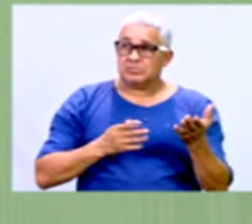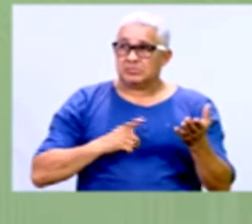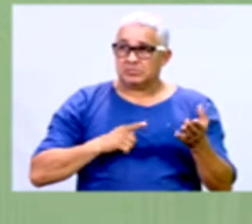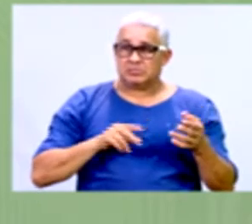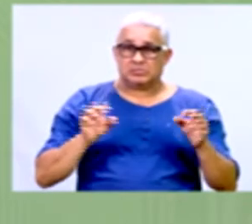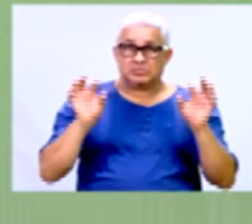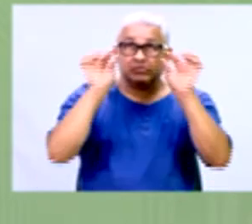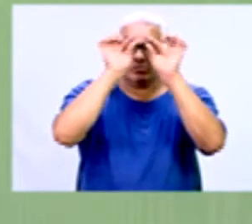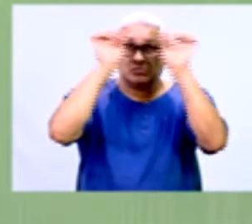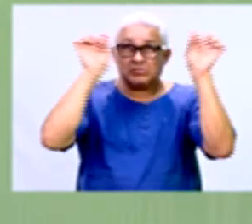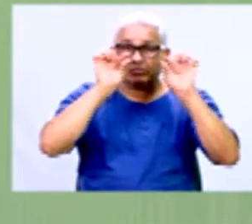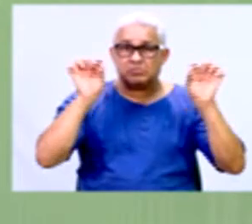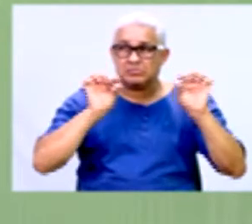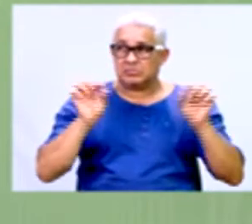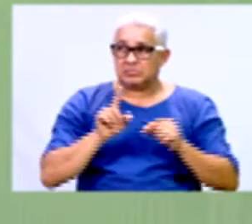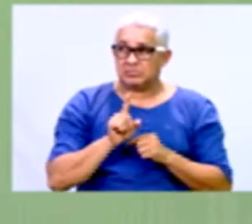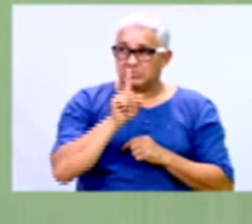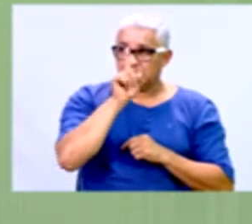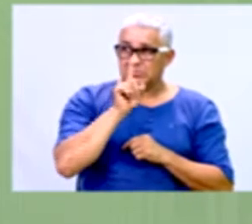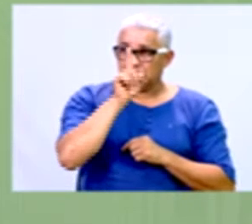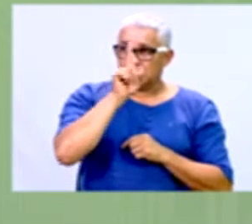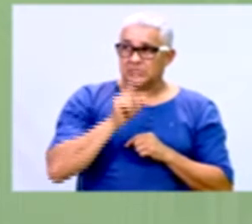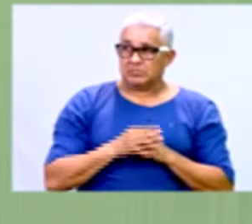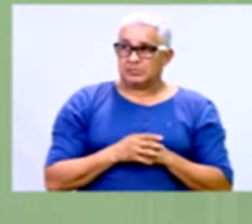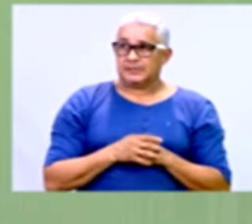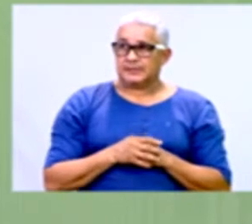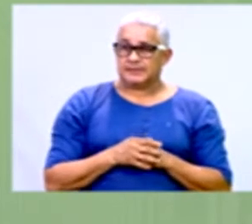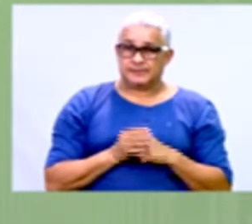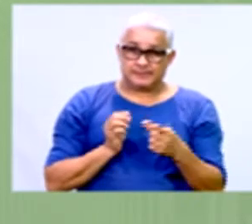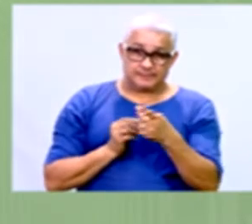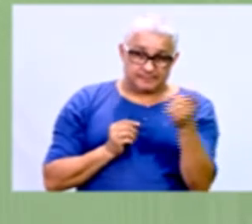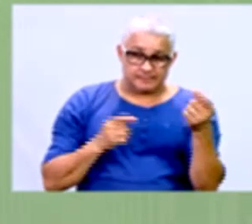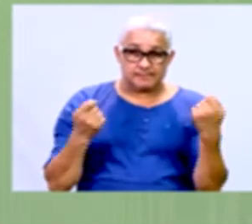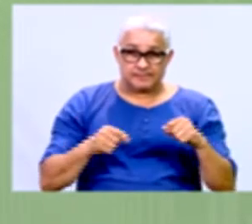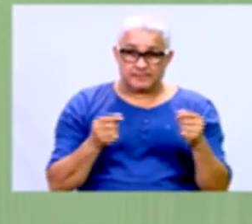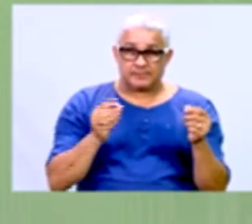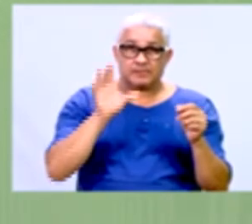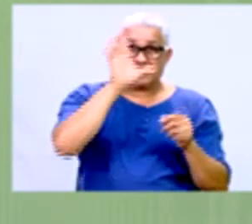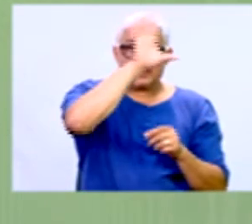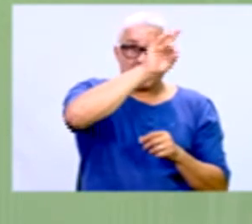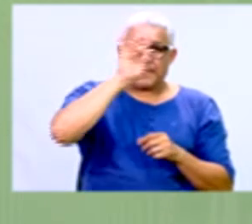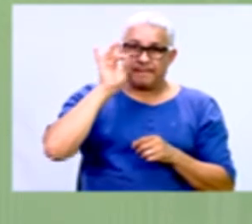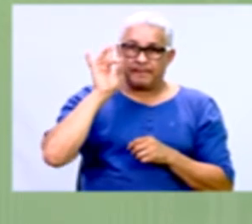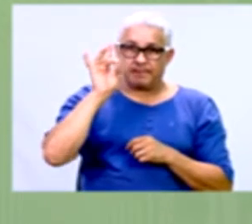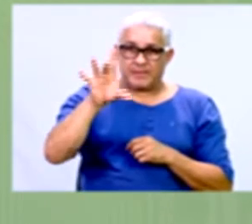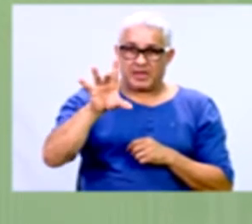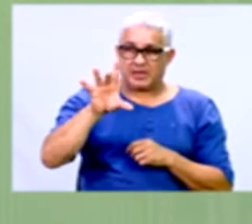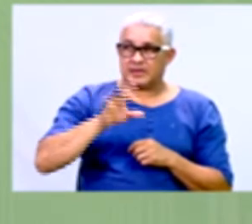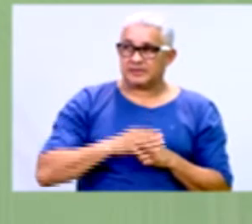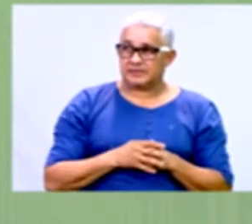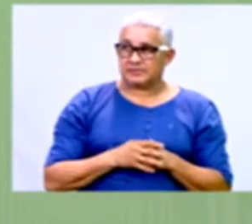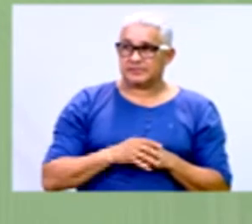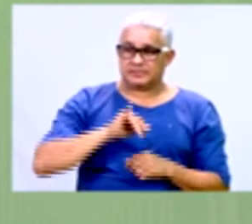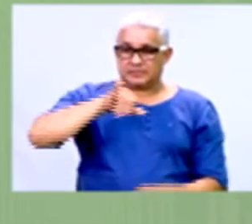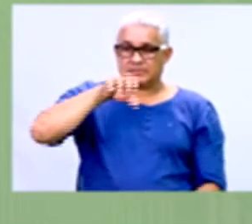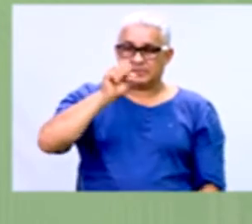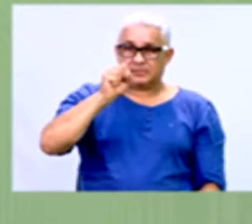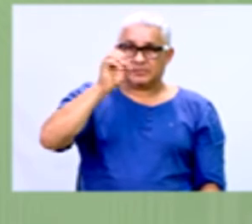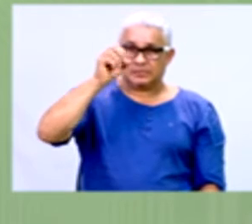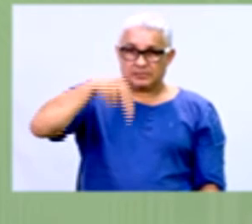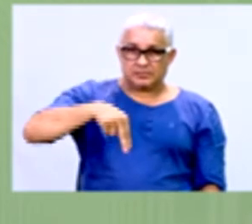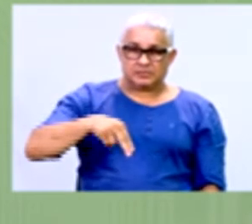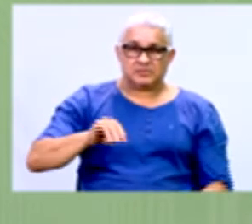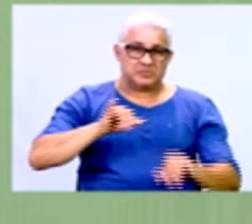né? Esse campo de texto aqui, grandão para vocês, onde vocês deveriam colar o seu JSON, né? As